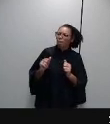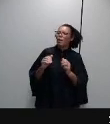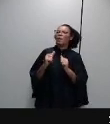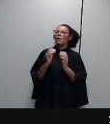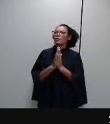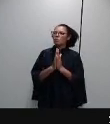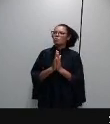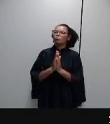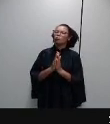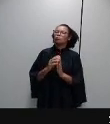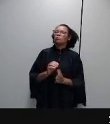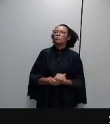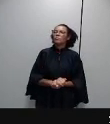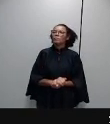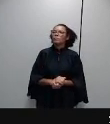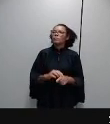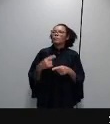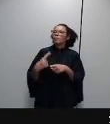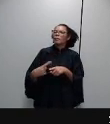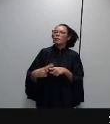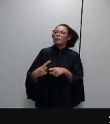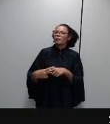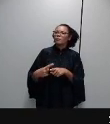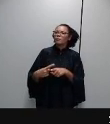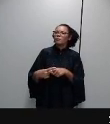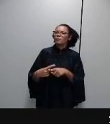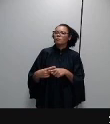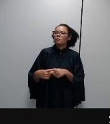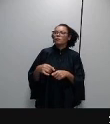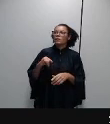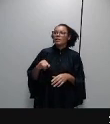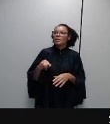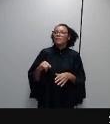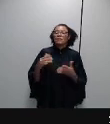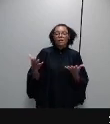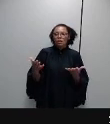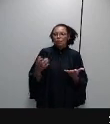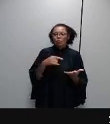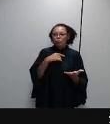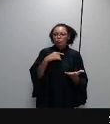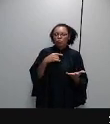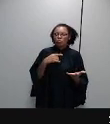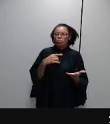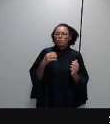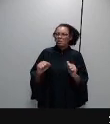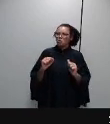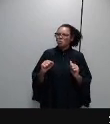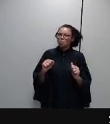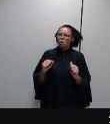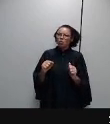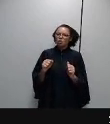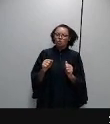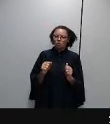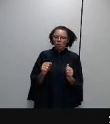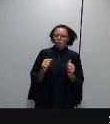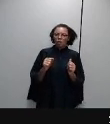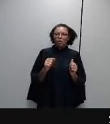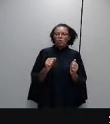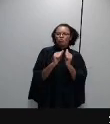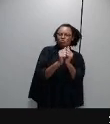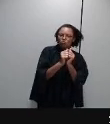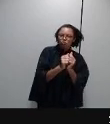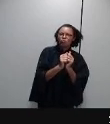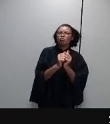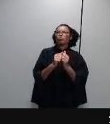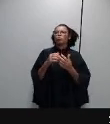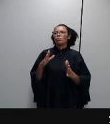porque se não for possível essa convivência estaríamos a negar também a possibilidade de o crédito